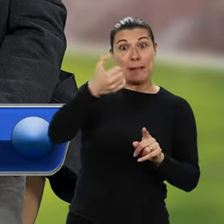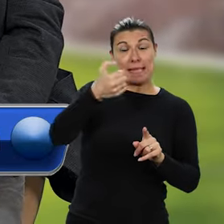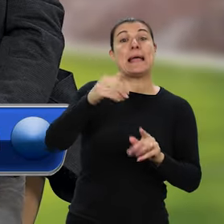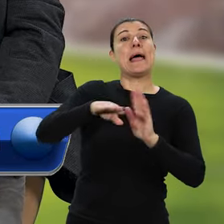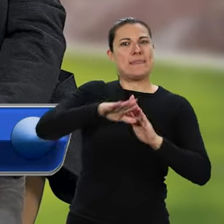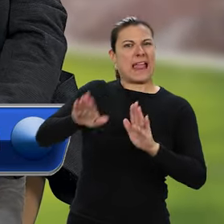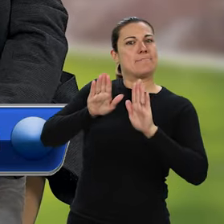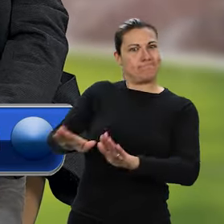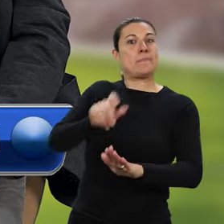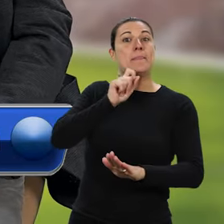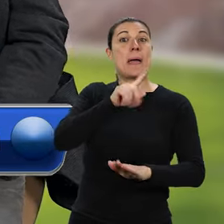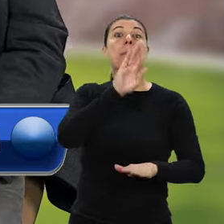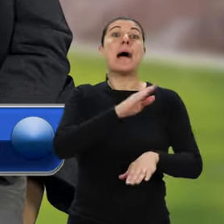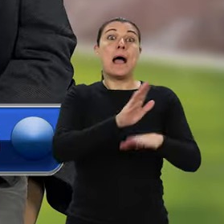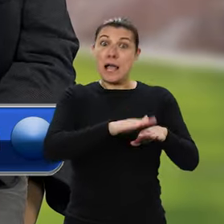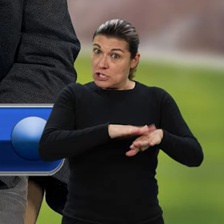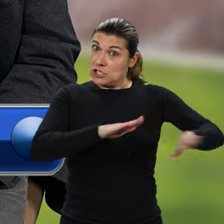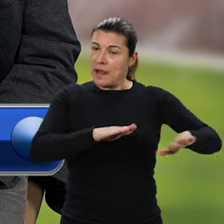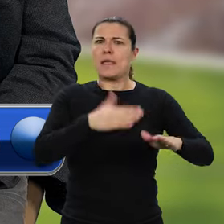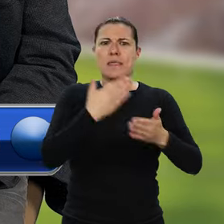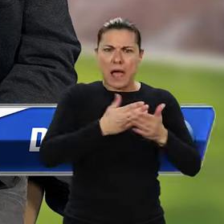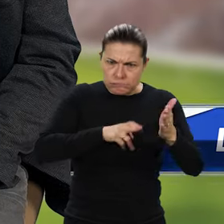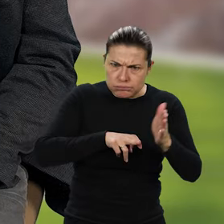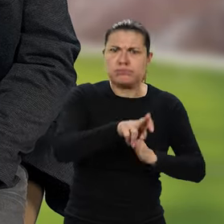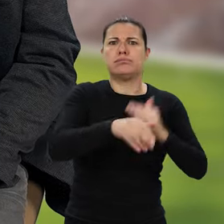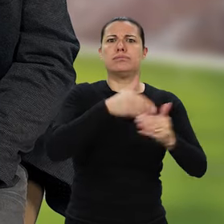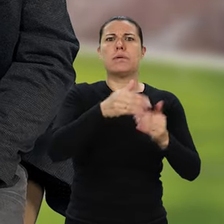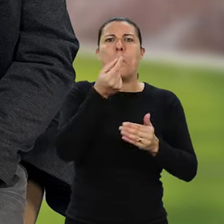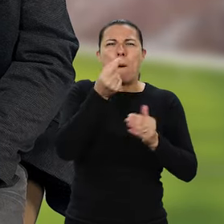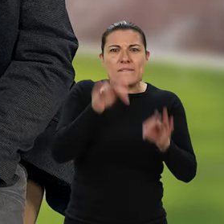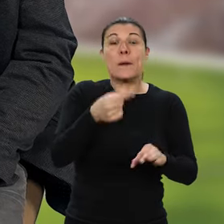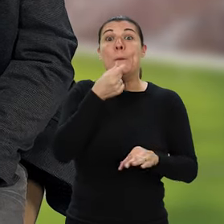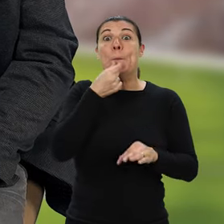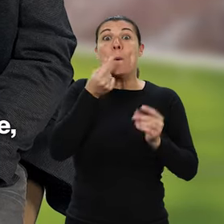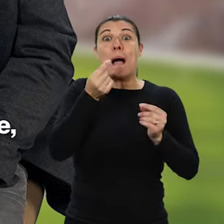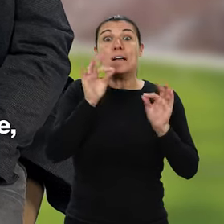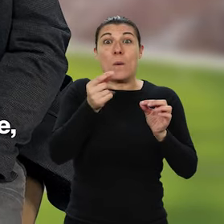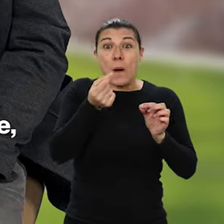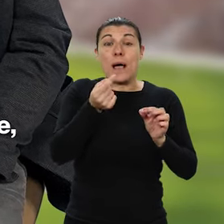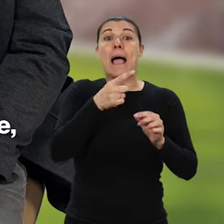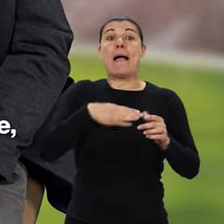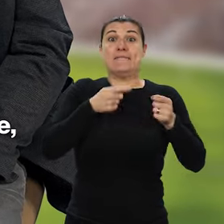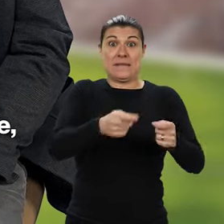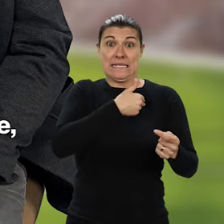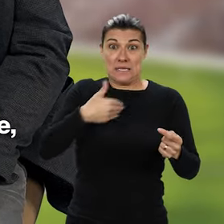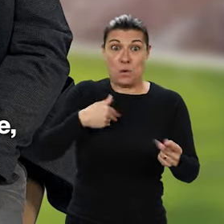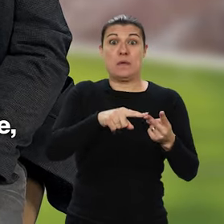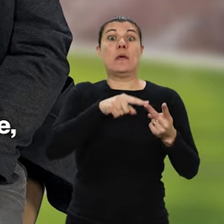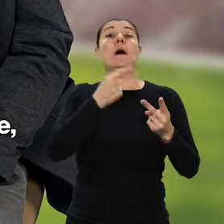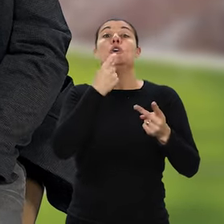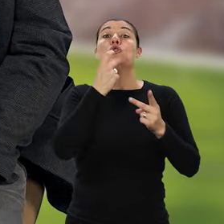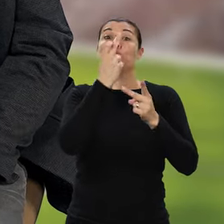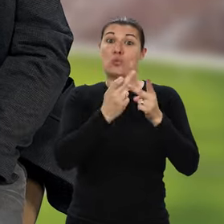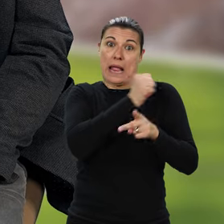É possível travar a direita e, olha, a esquerda não contra-ataque. Estamos quase no fim. O árbitro parece estar a apitar. E vai a esquerda lançada. Investimento na